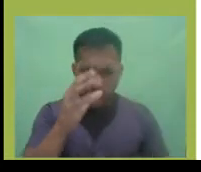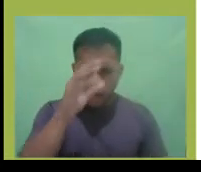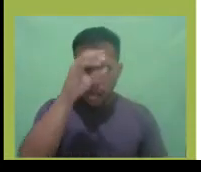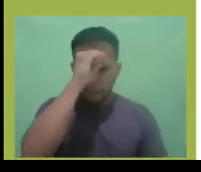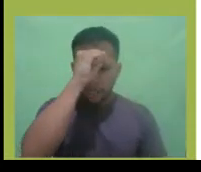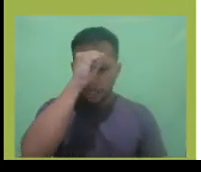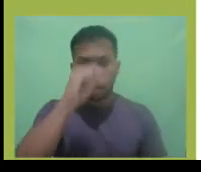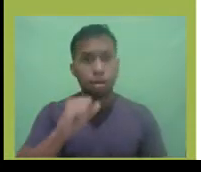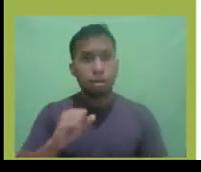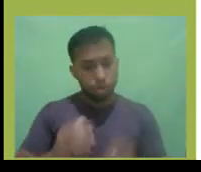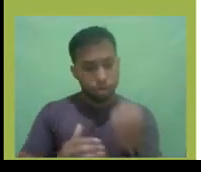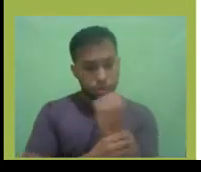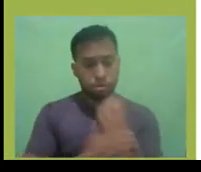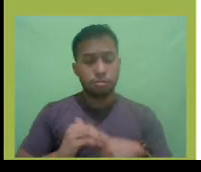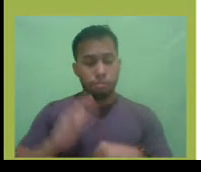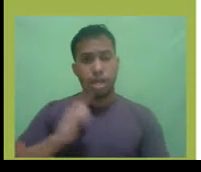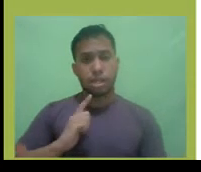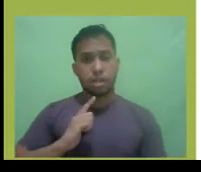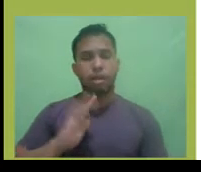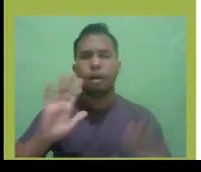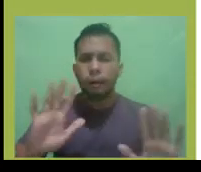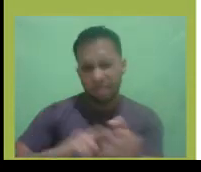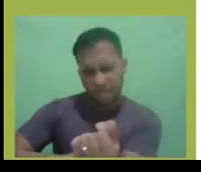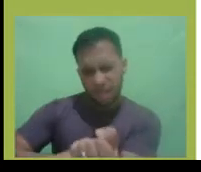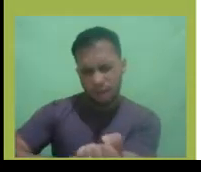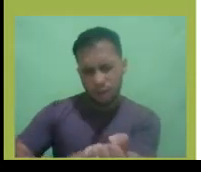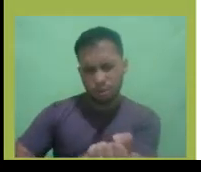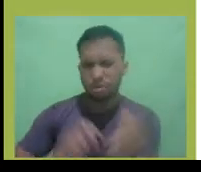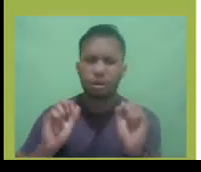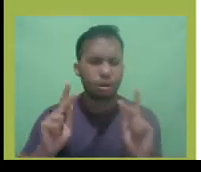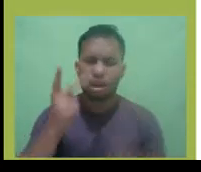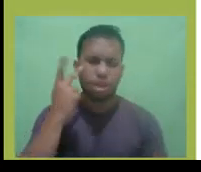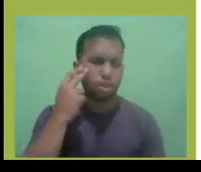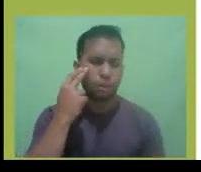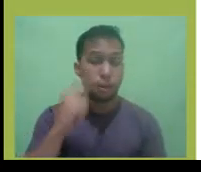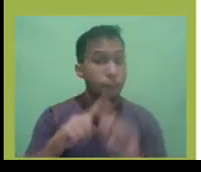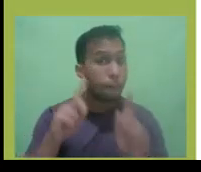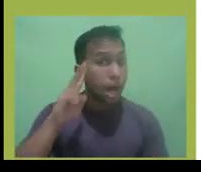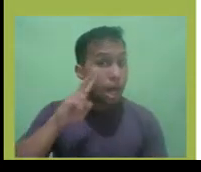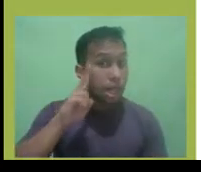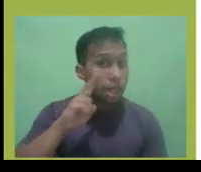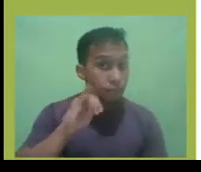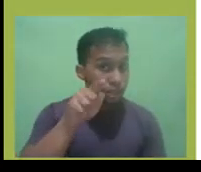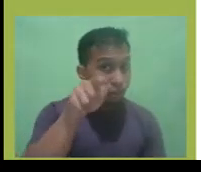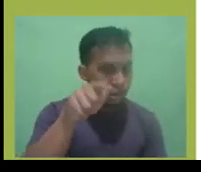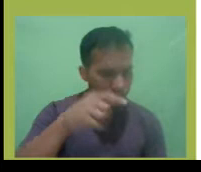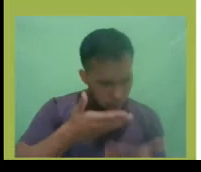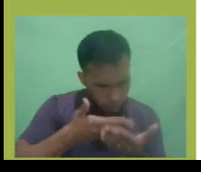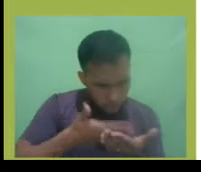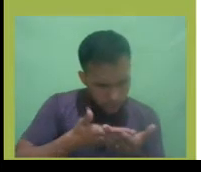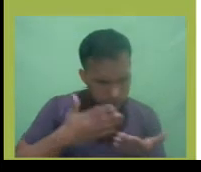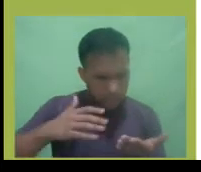se sente. É normal se sentir ansioso antes de uma apresentação, mas lembre-se, quanto mais você